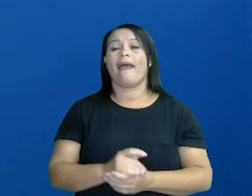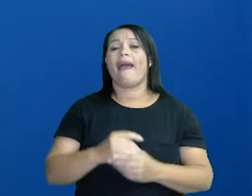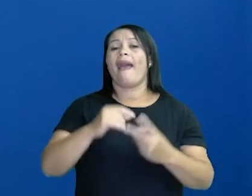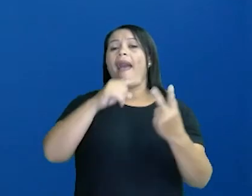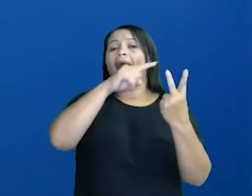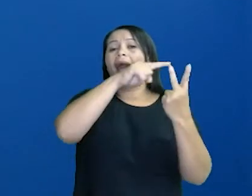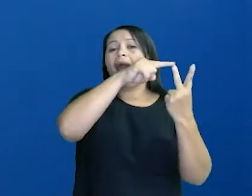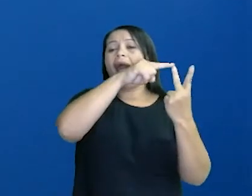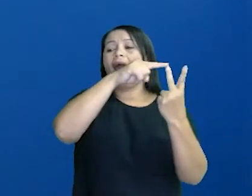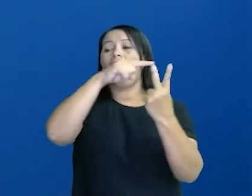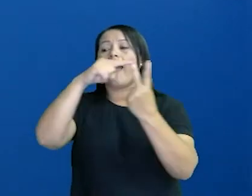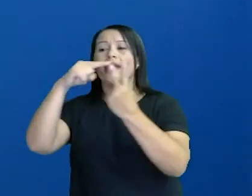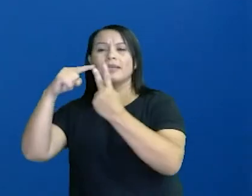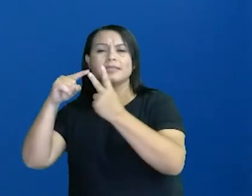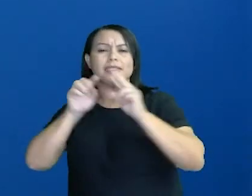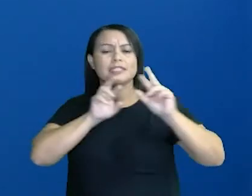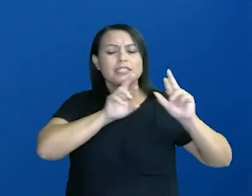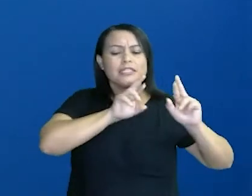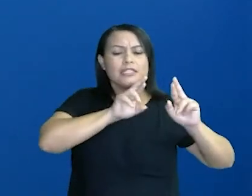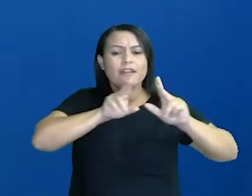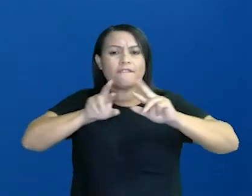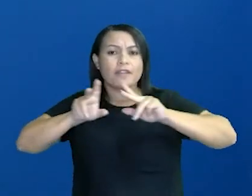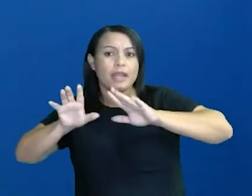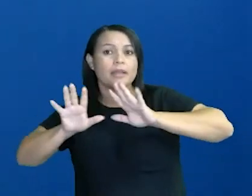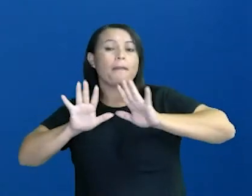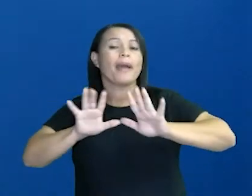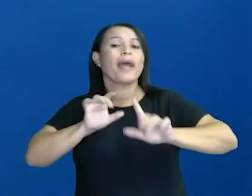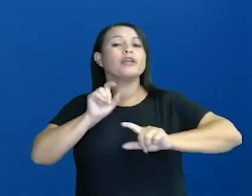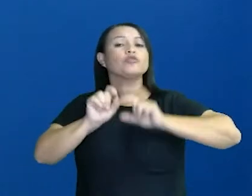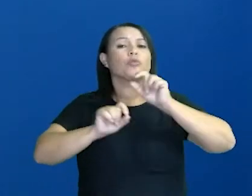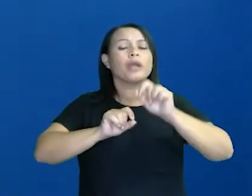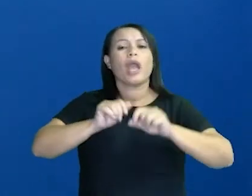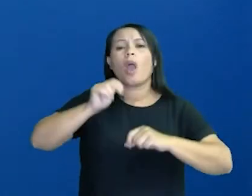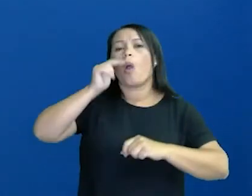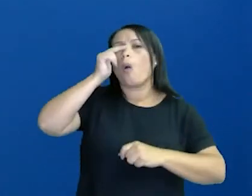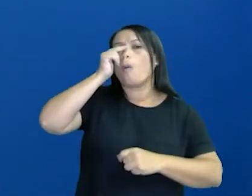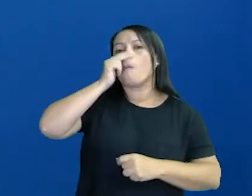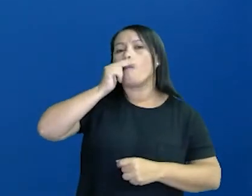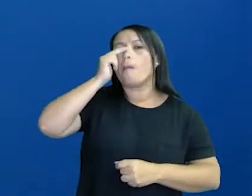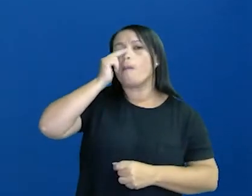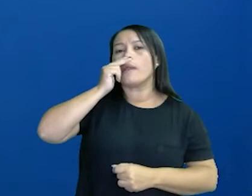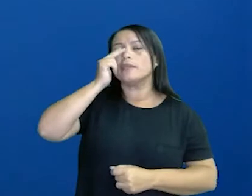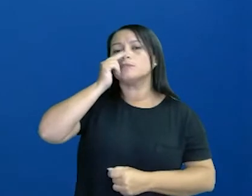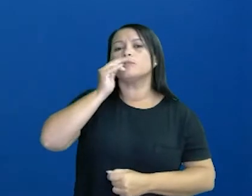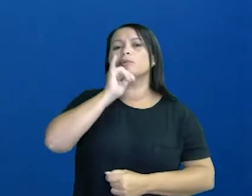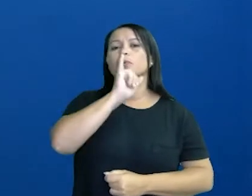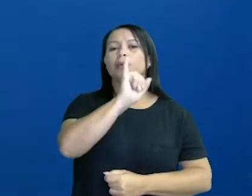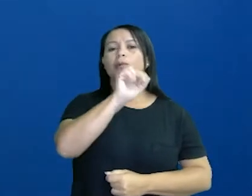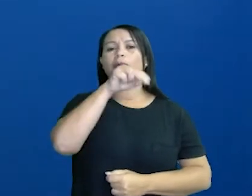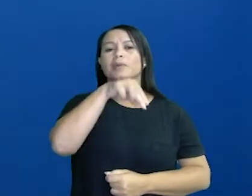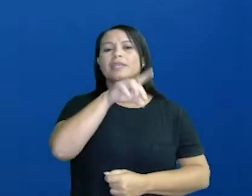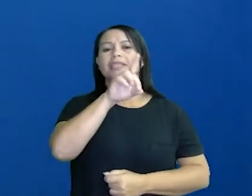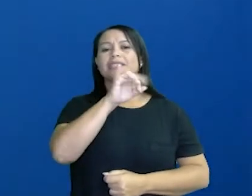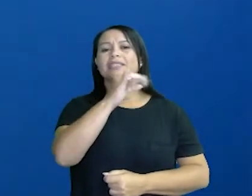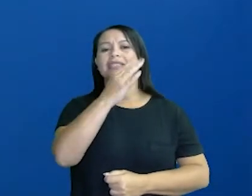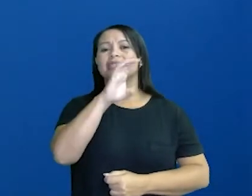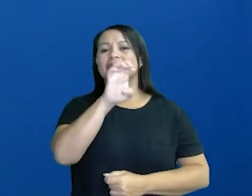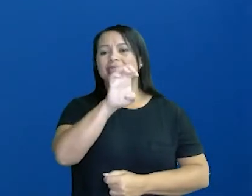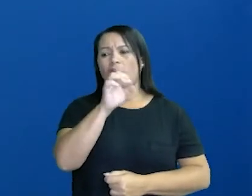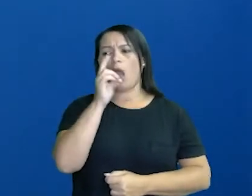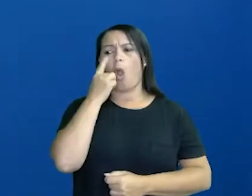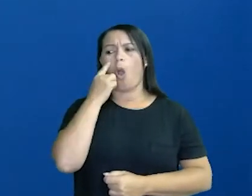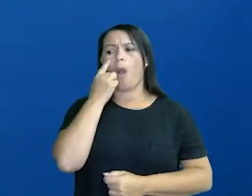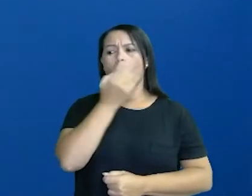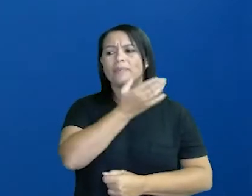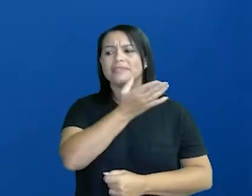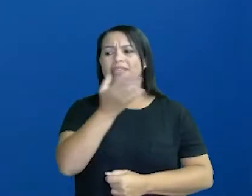raízes diferentes porém com mesmo índice que é que eu faço